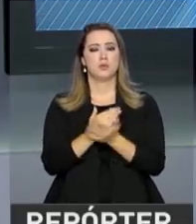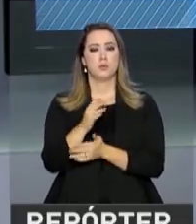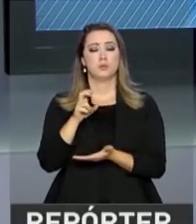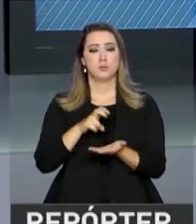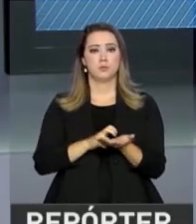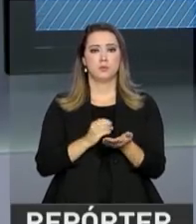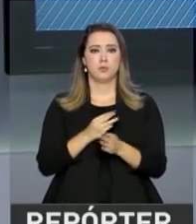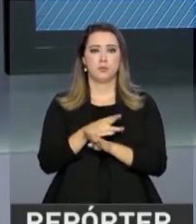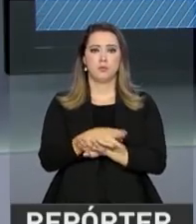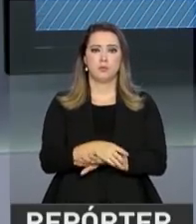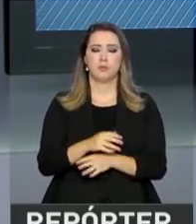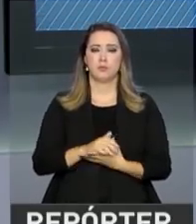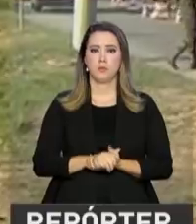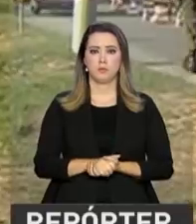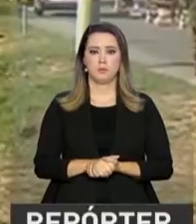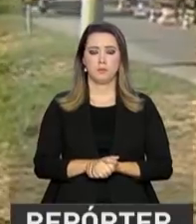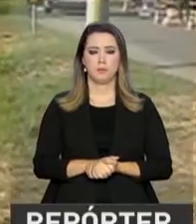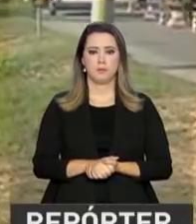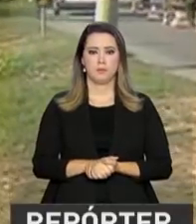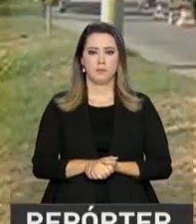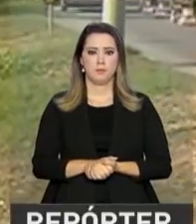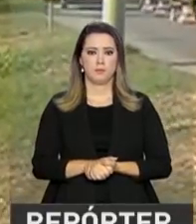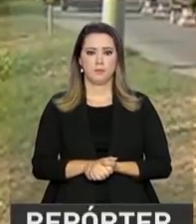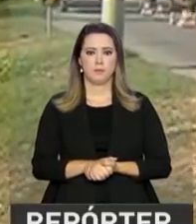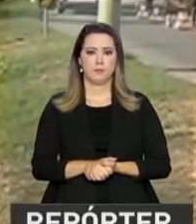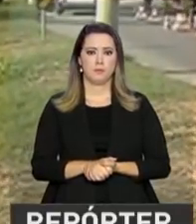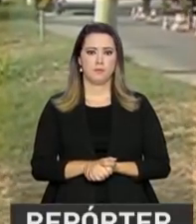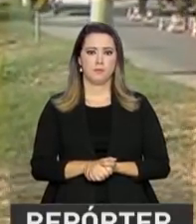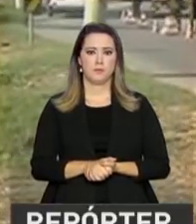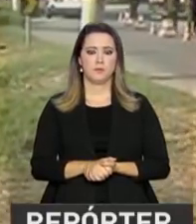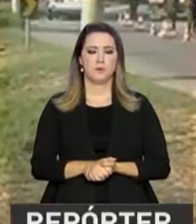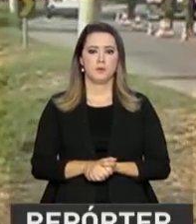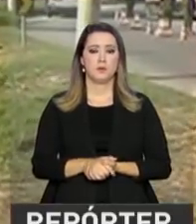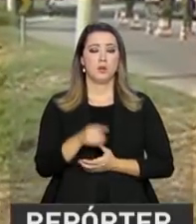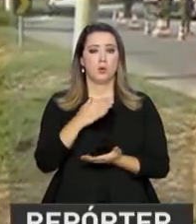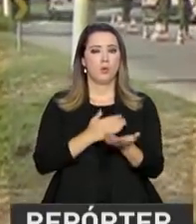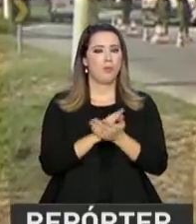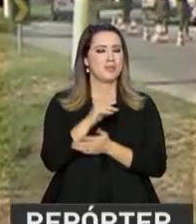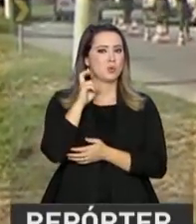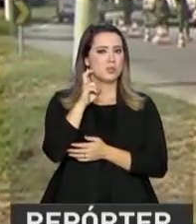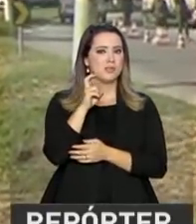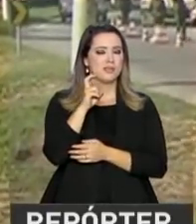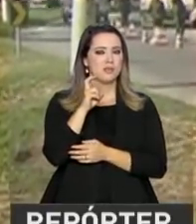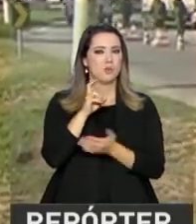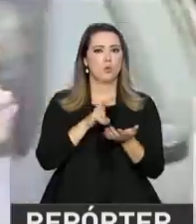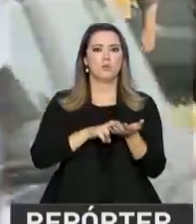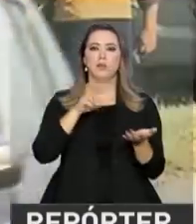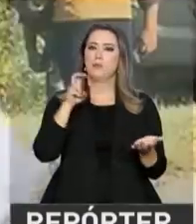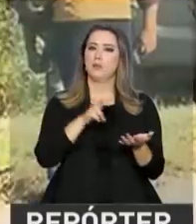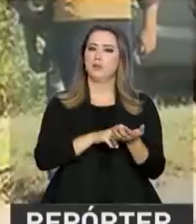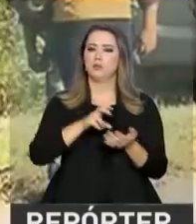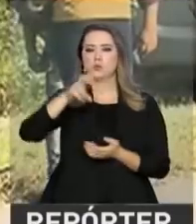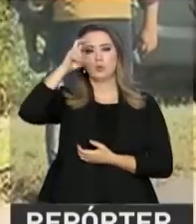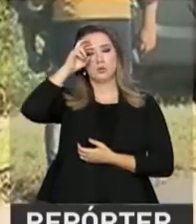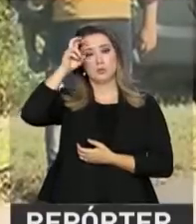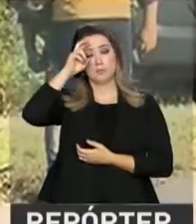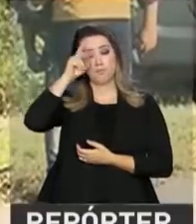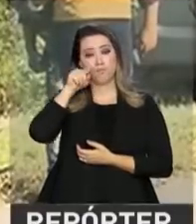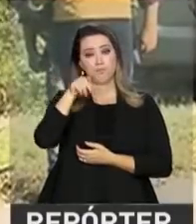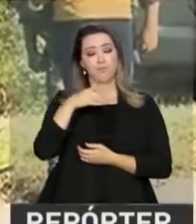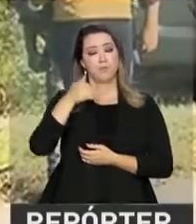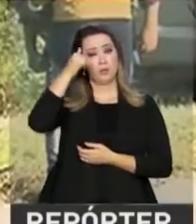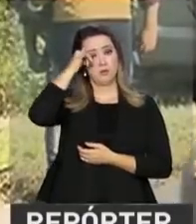nesta madrugada a operação que teve início por volta das 5 horas da manhã desta quinta feira pretende